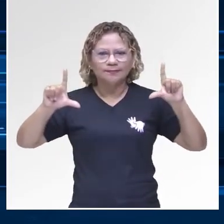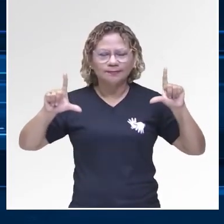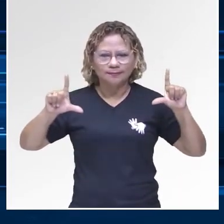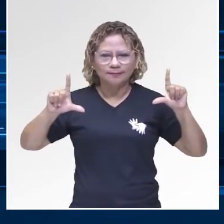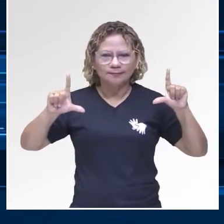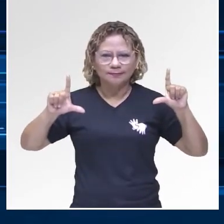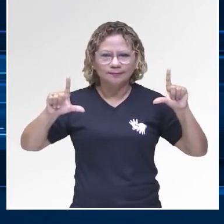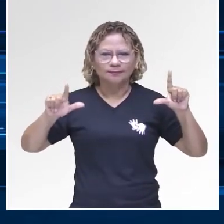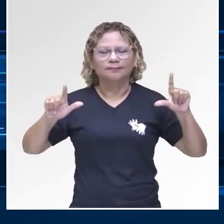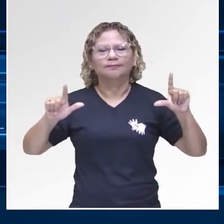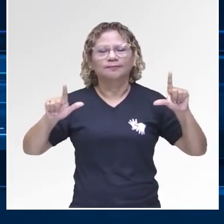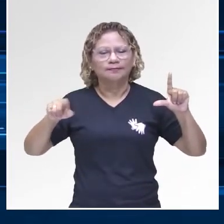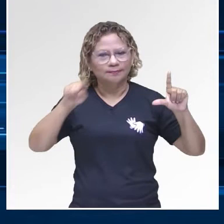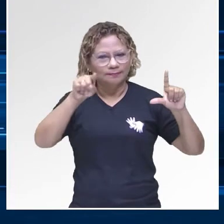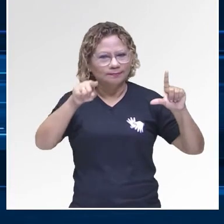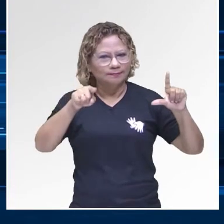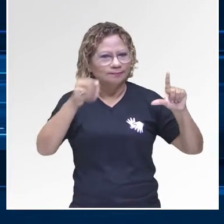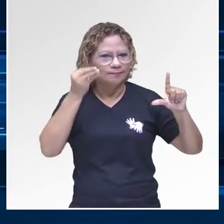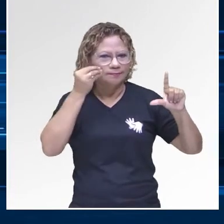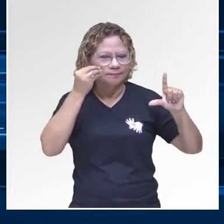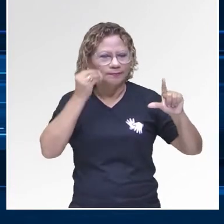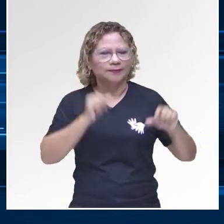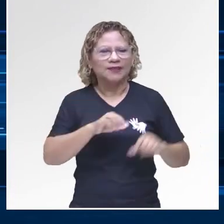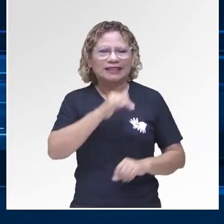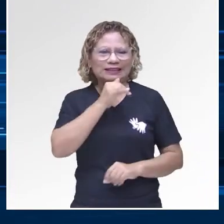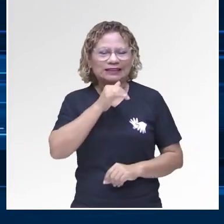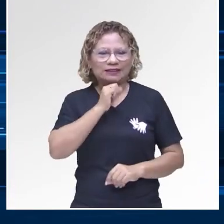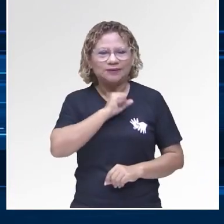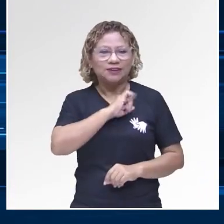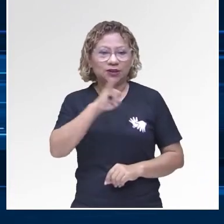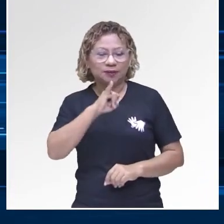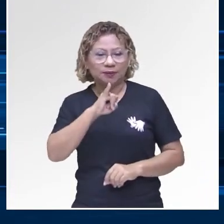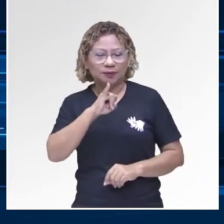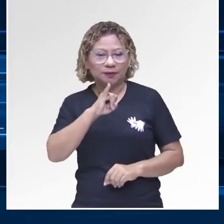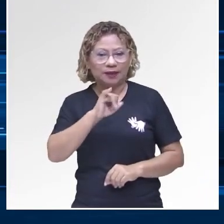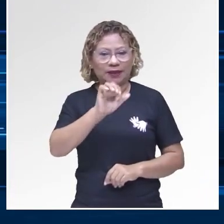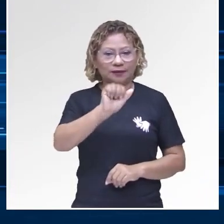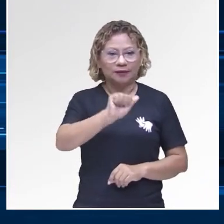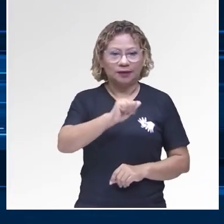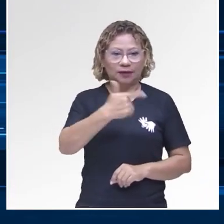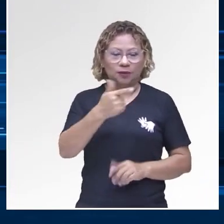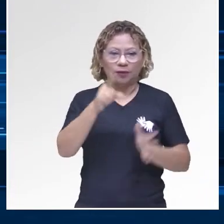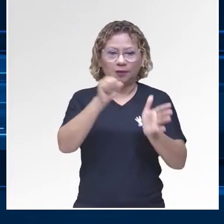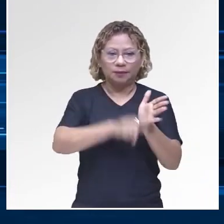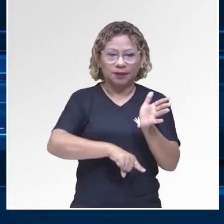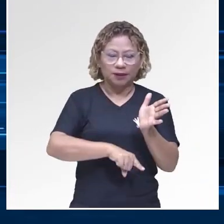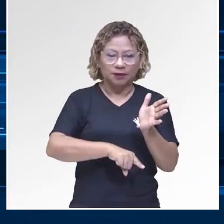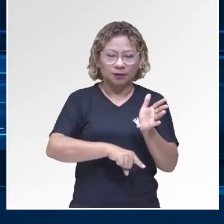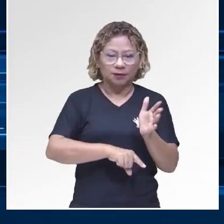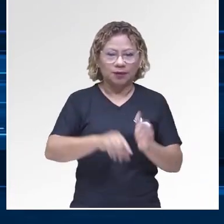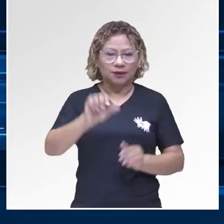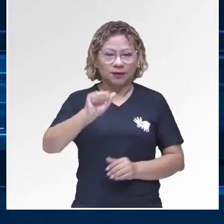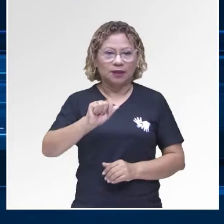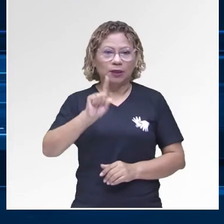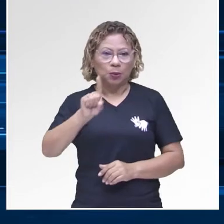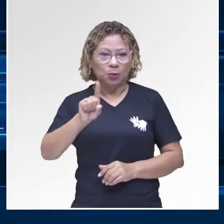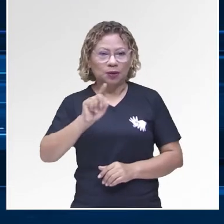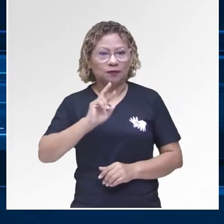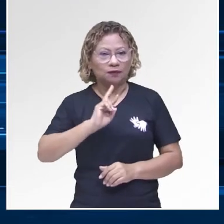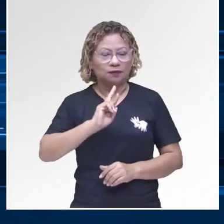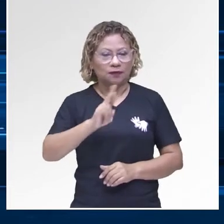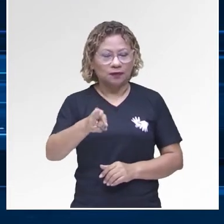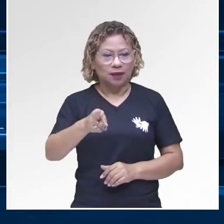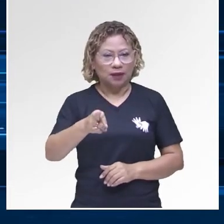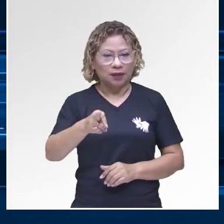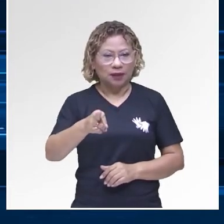Se eu pegar A2 e subtrair de A1, eu vou obter R. E o que eu faço? O que eu vou